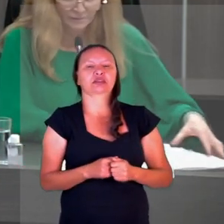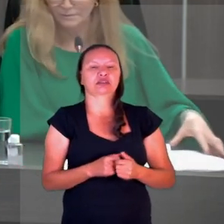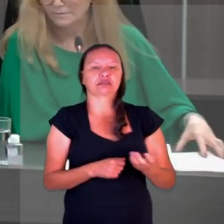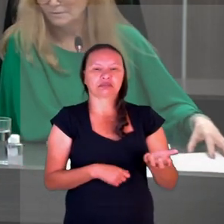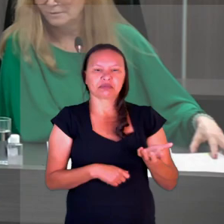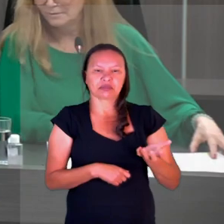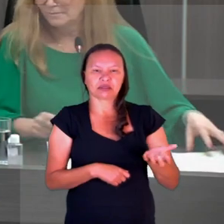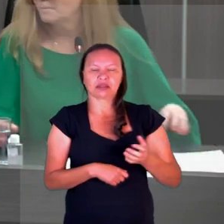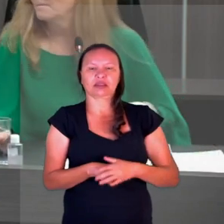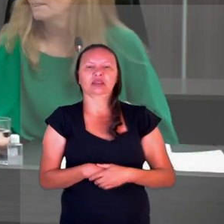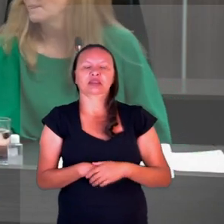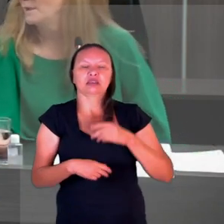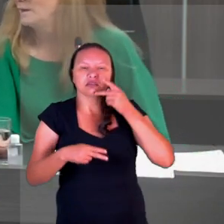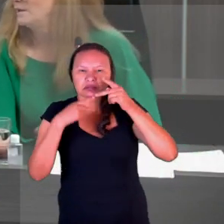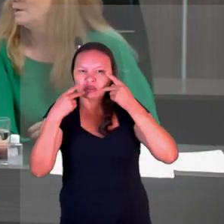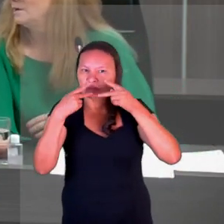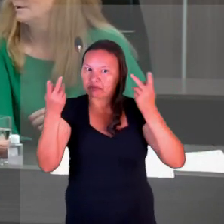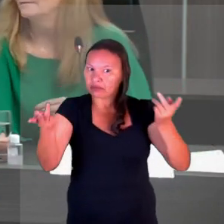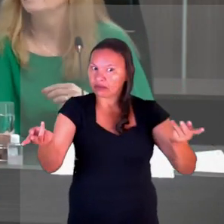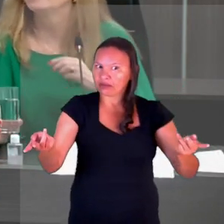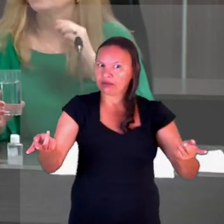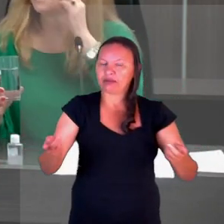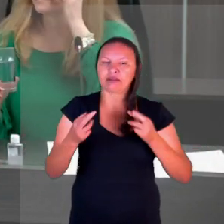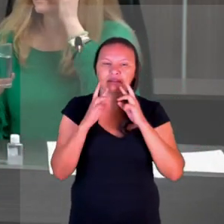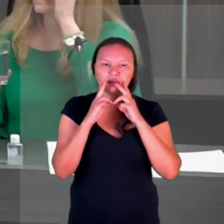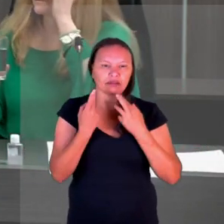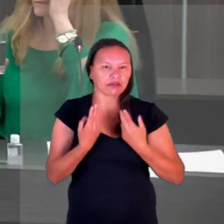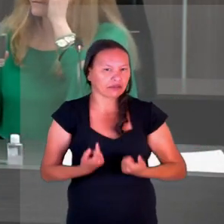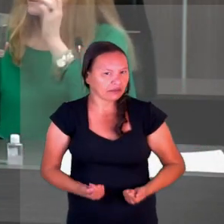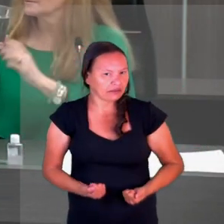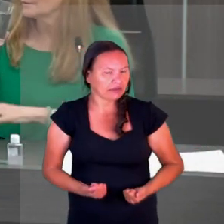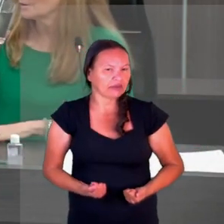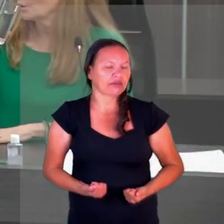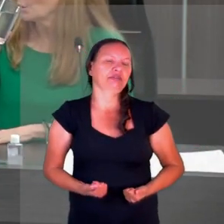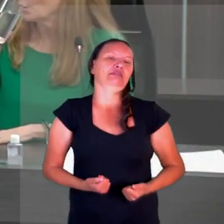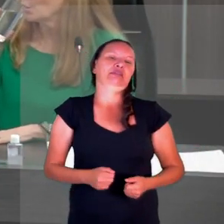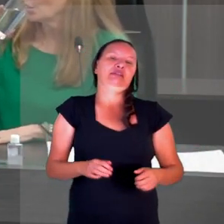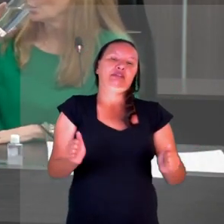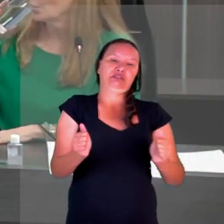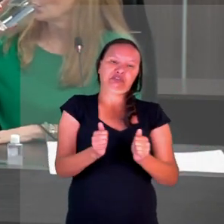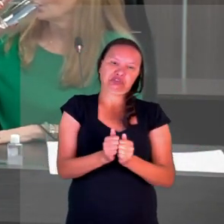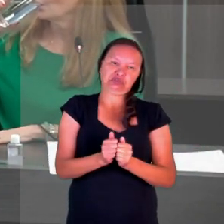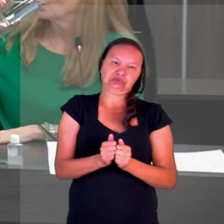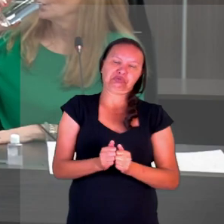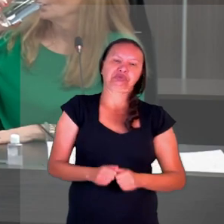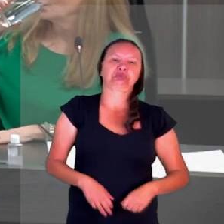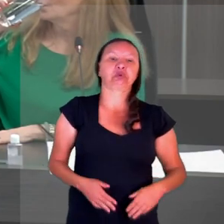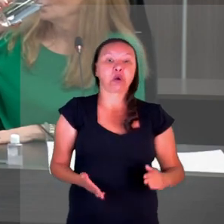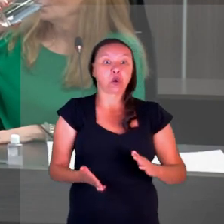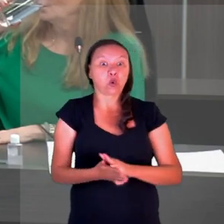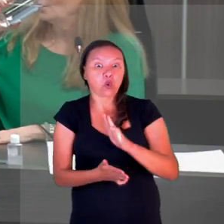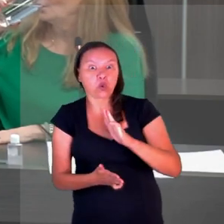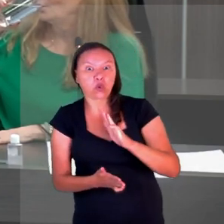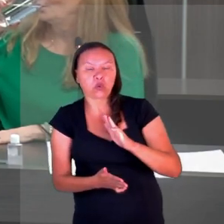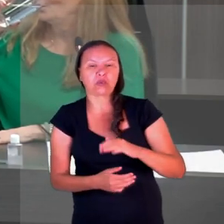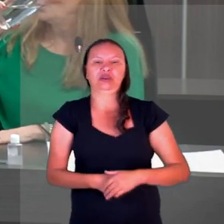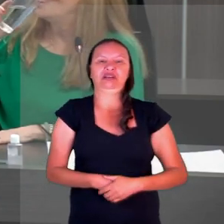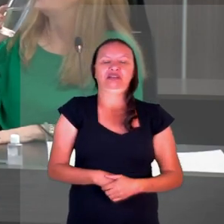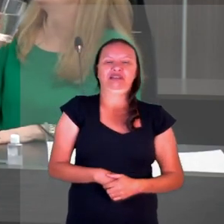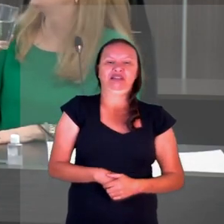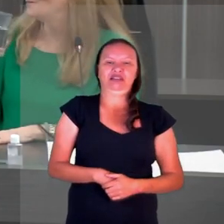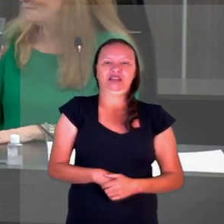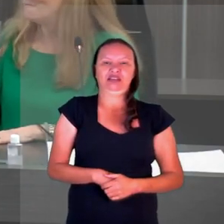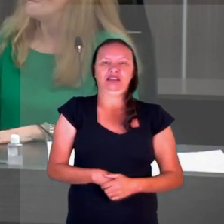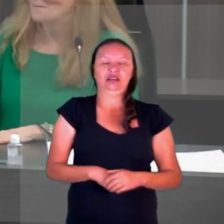uniformizar a linguagem e a gente tem uma grande parcela de culpa nisso de de desse desse